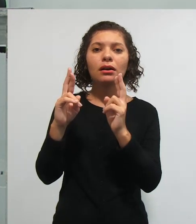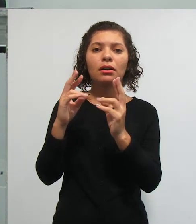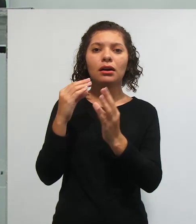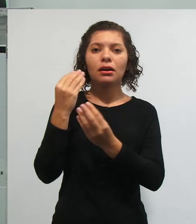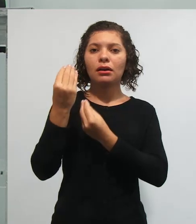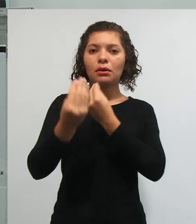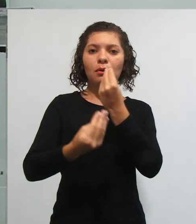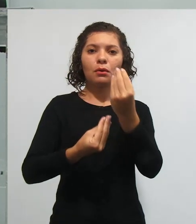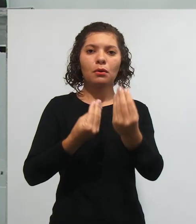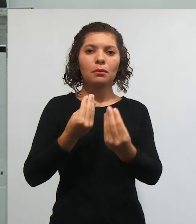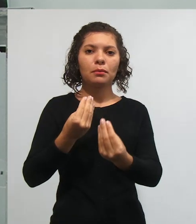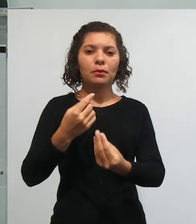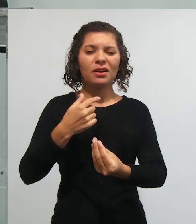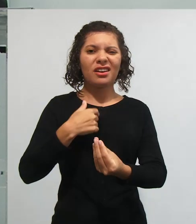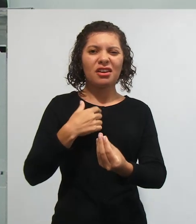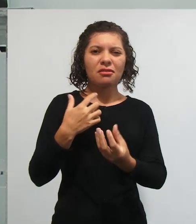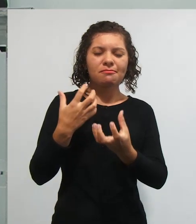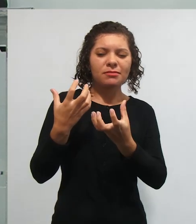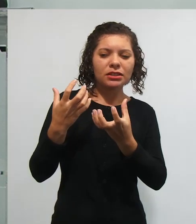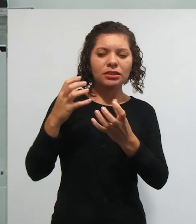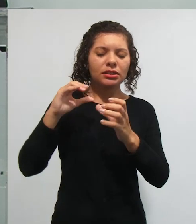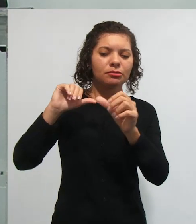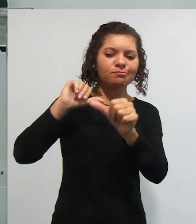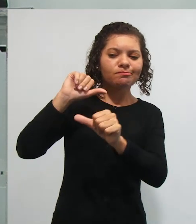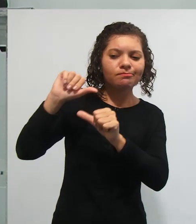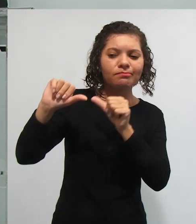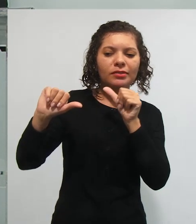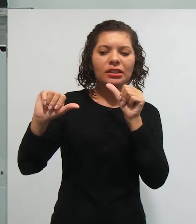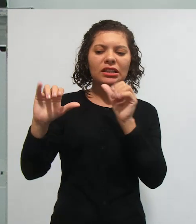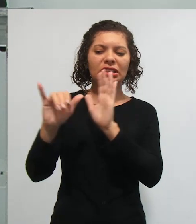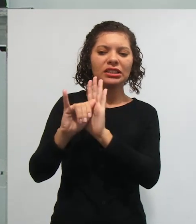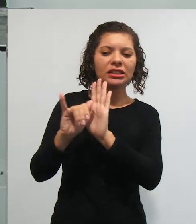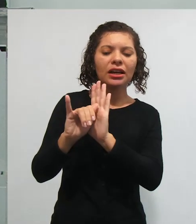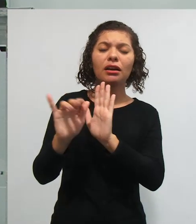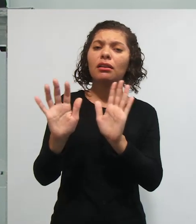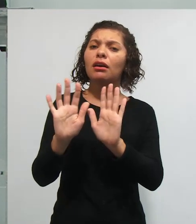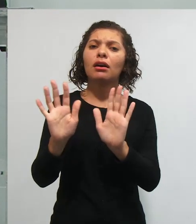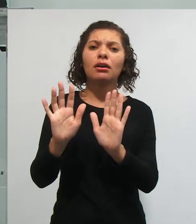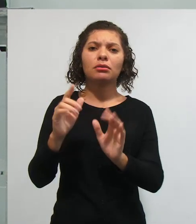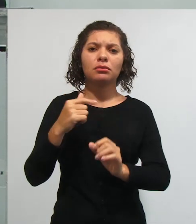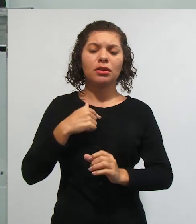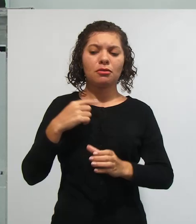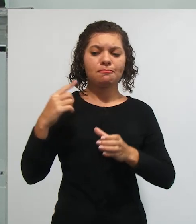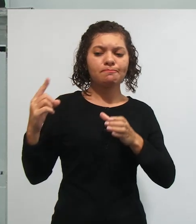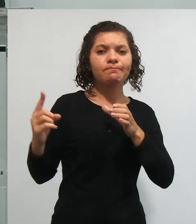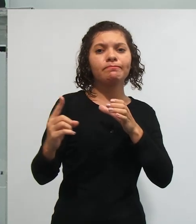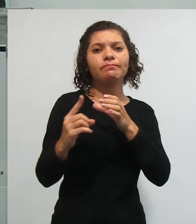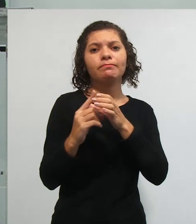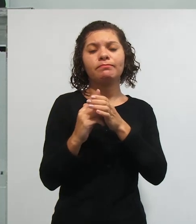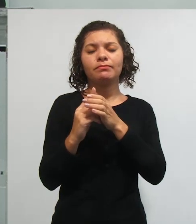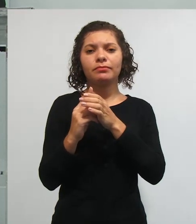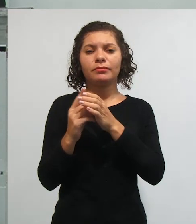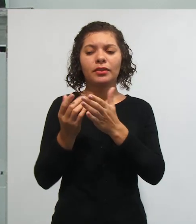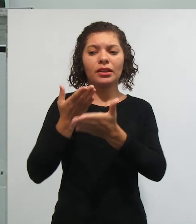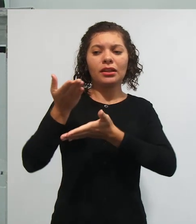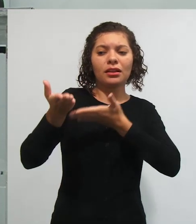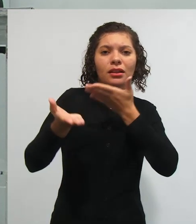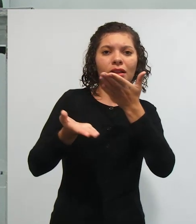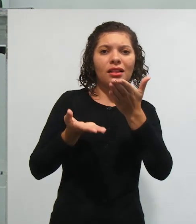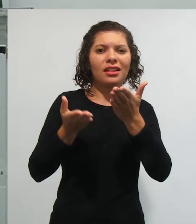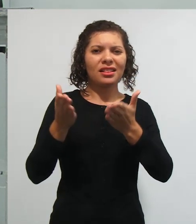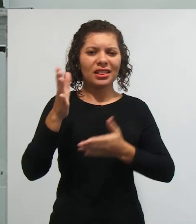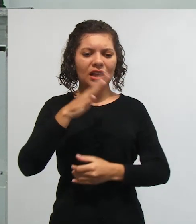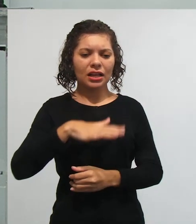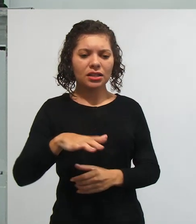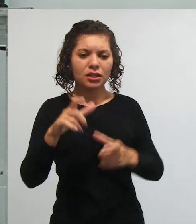ao ponto de que eu não quero mudá-lo eu quero atendê-lo Vamos pensar isso na escola como que a gente